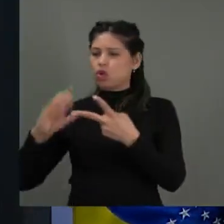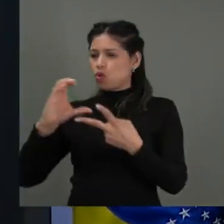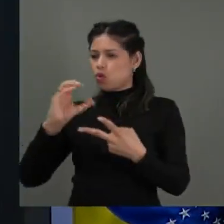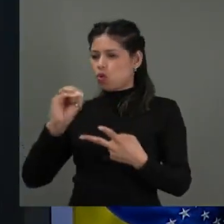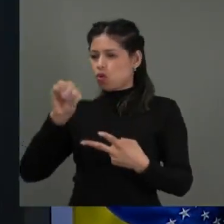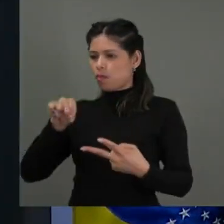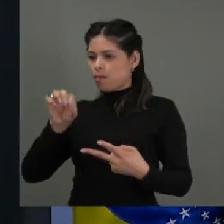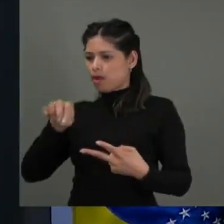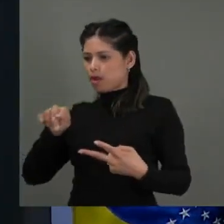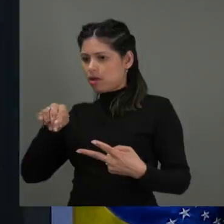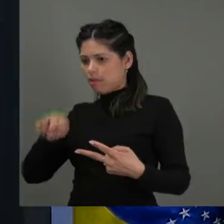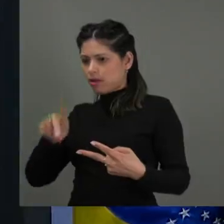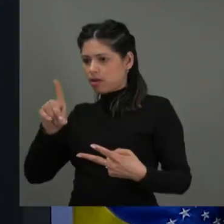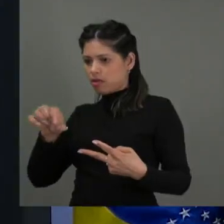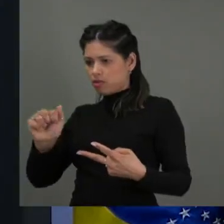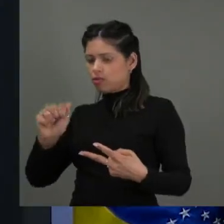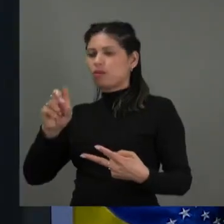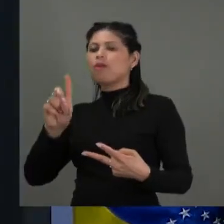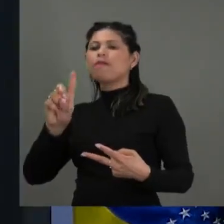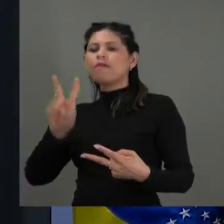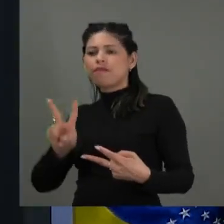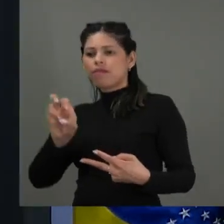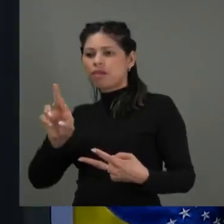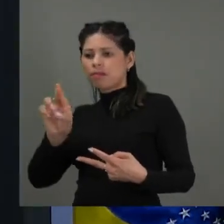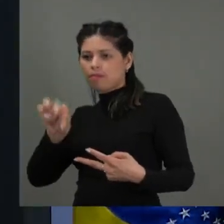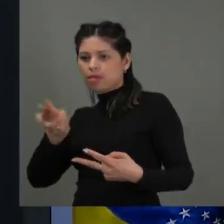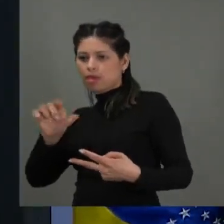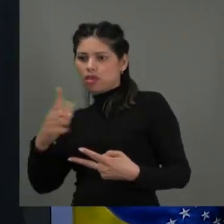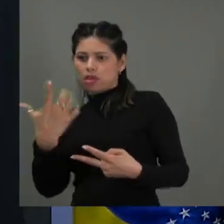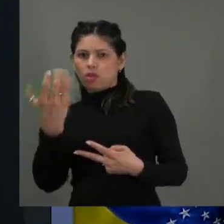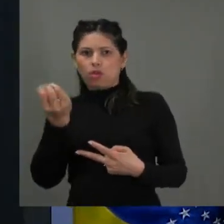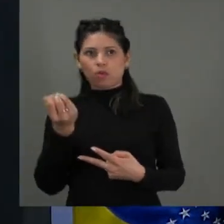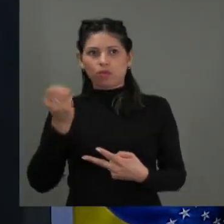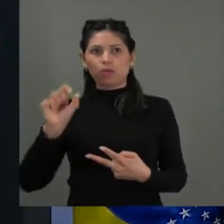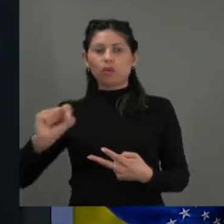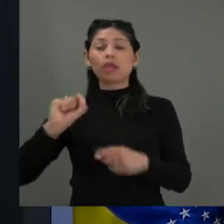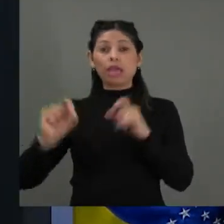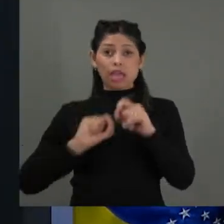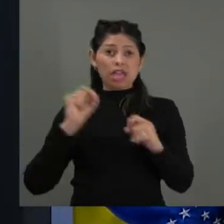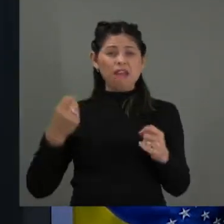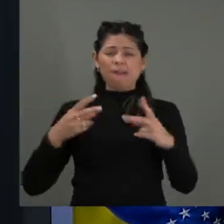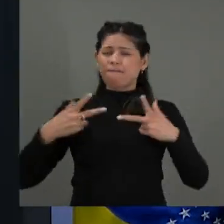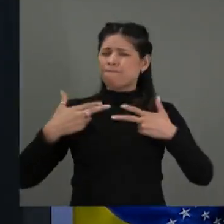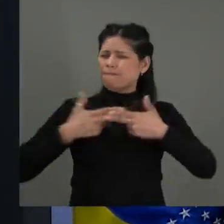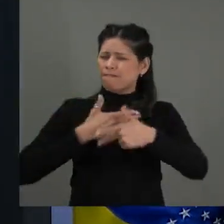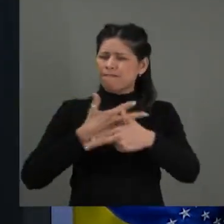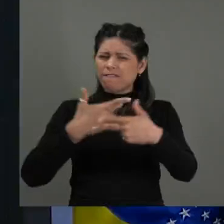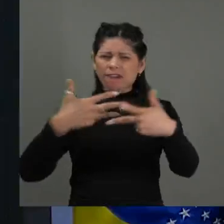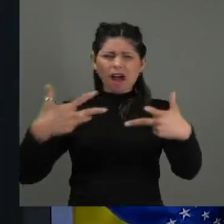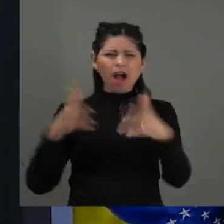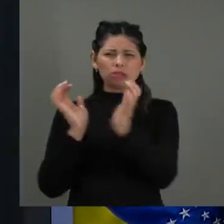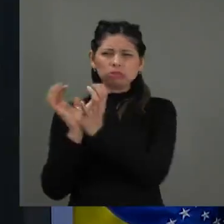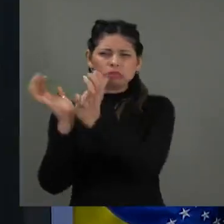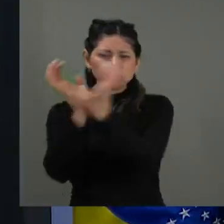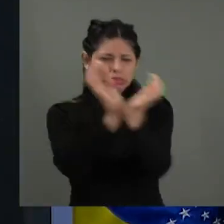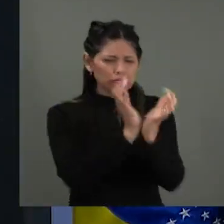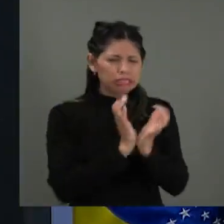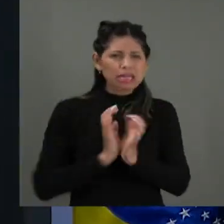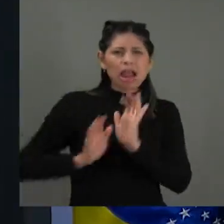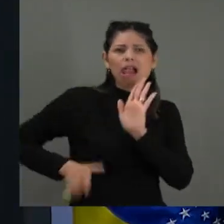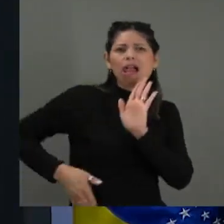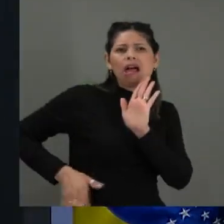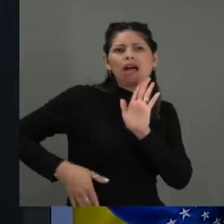Atualmente, muitas outras facções levam o terror às cidades do interior do Ceará e a muitos bairros de